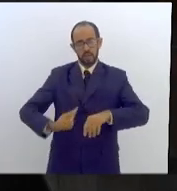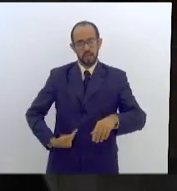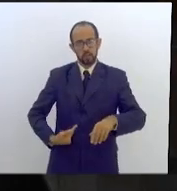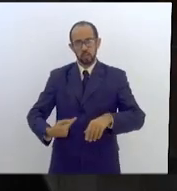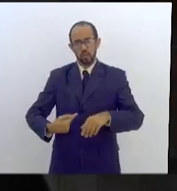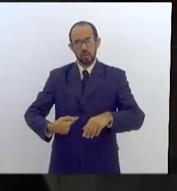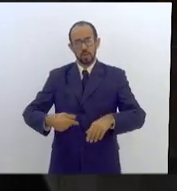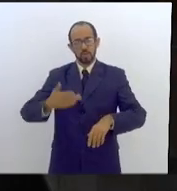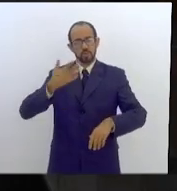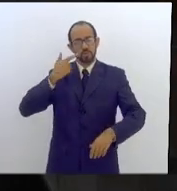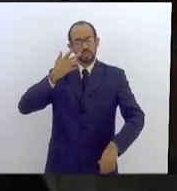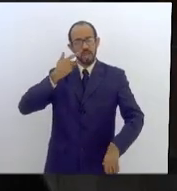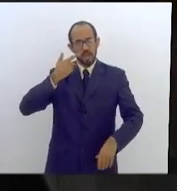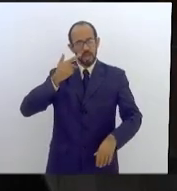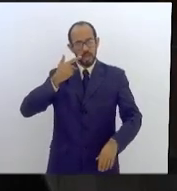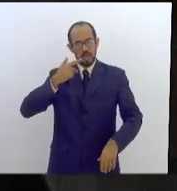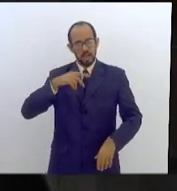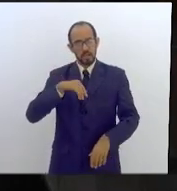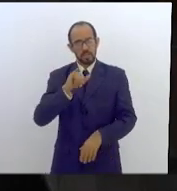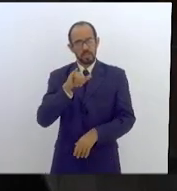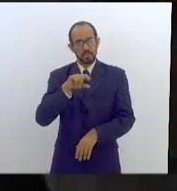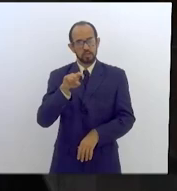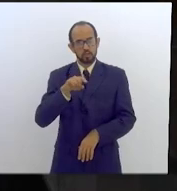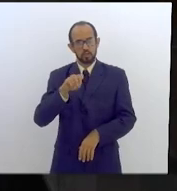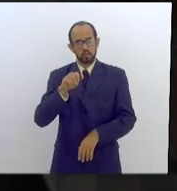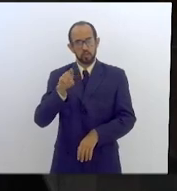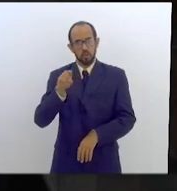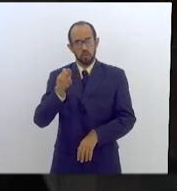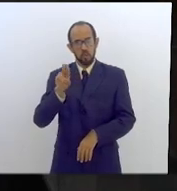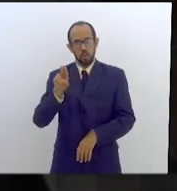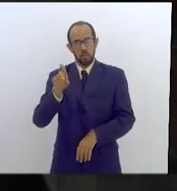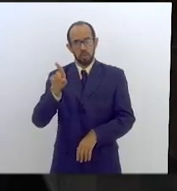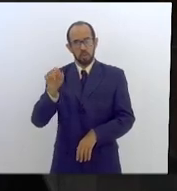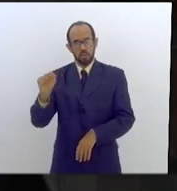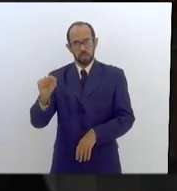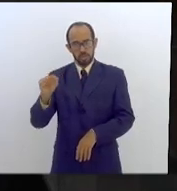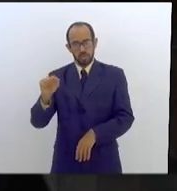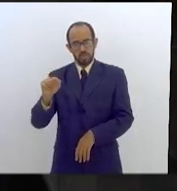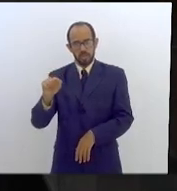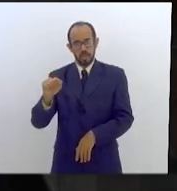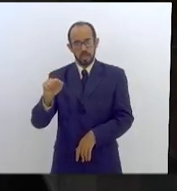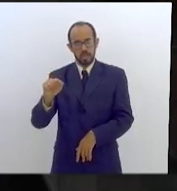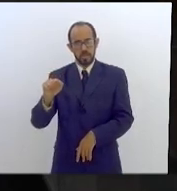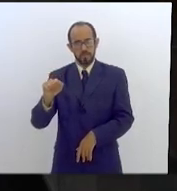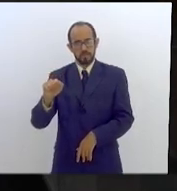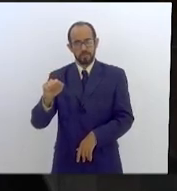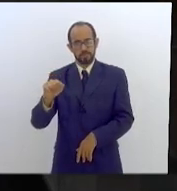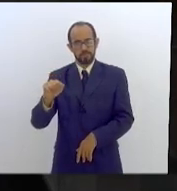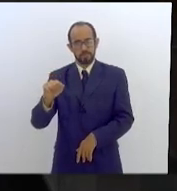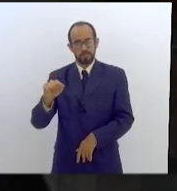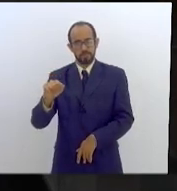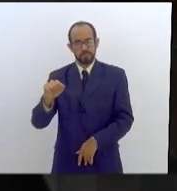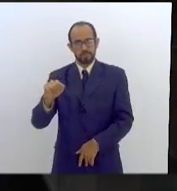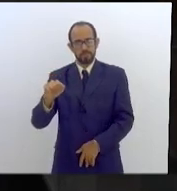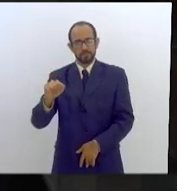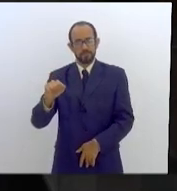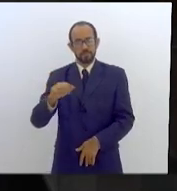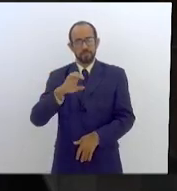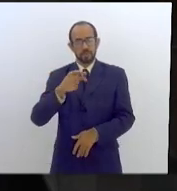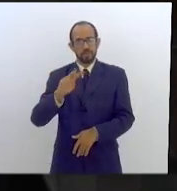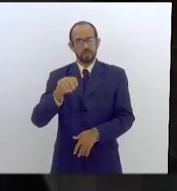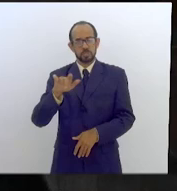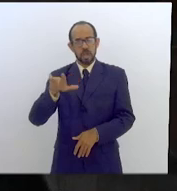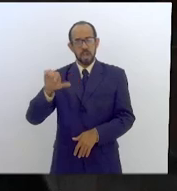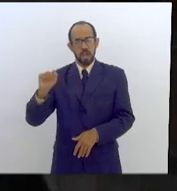do Ceará Isolda sela ou tchella se for falar usar o a pronúncia no italiano